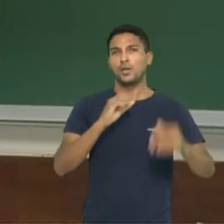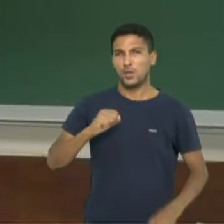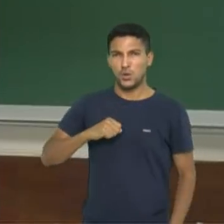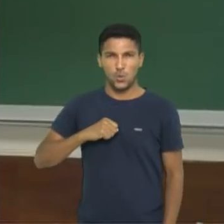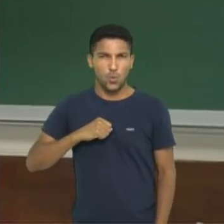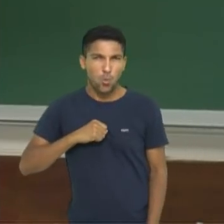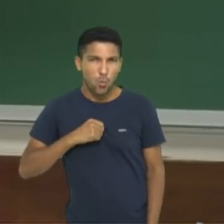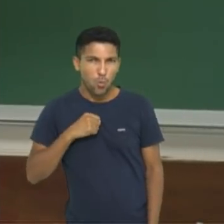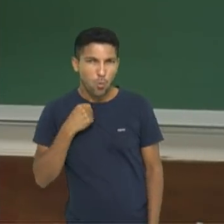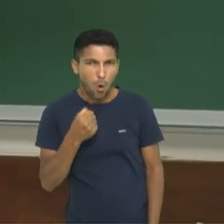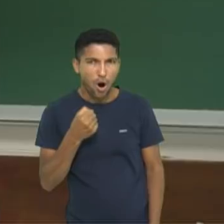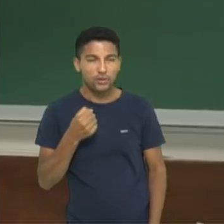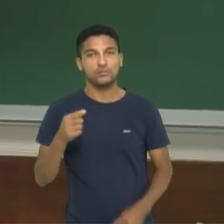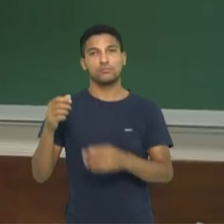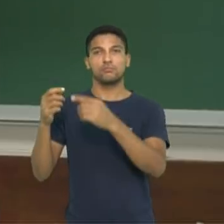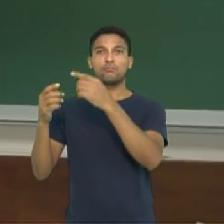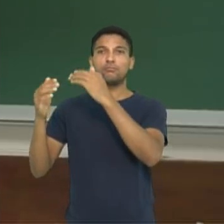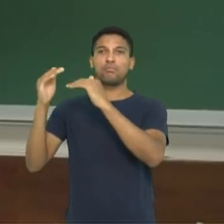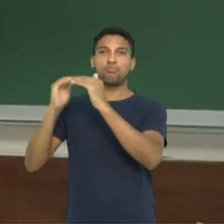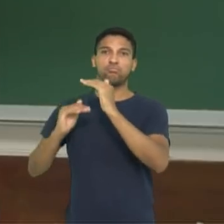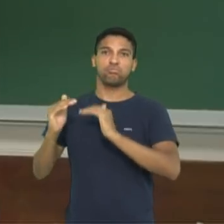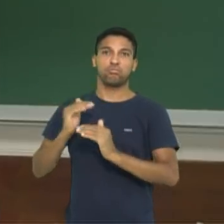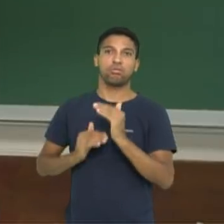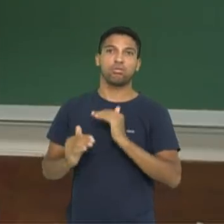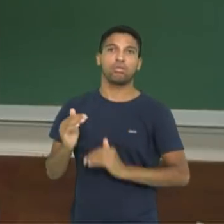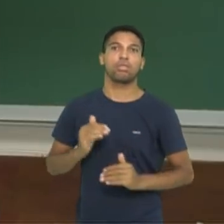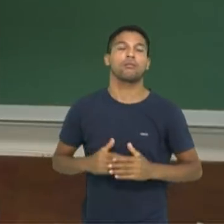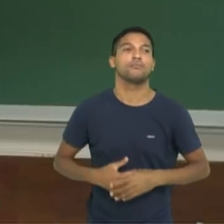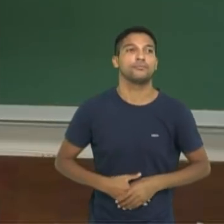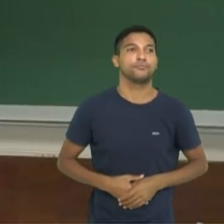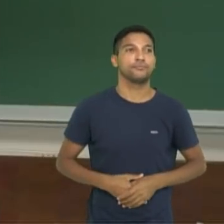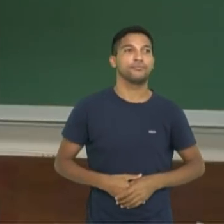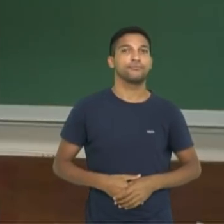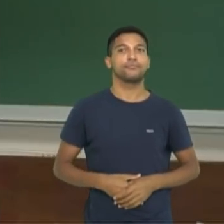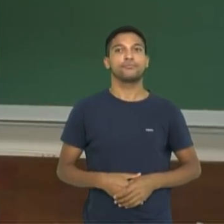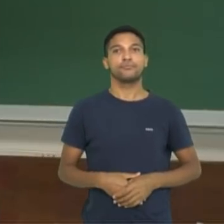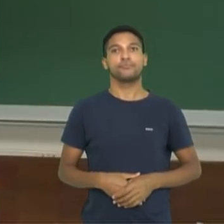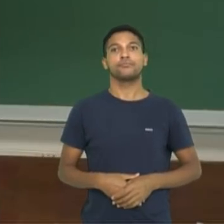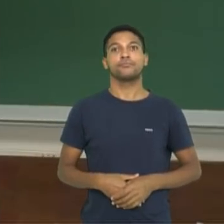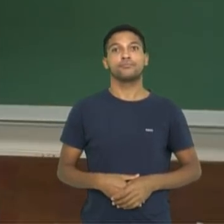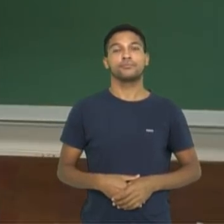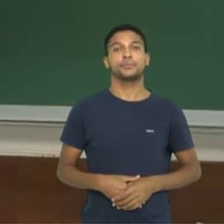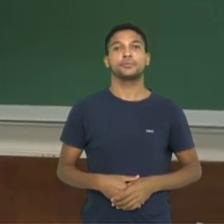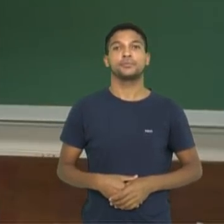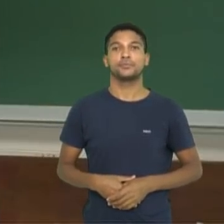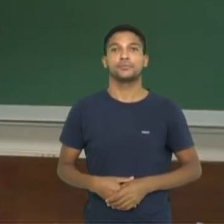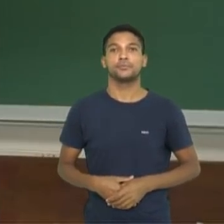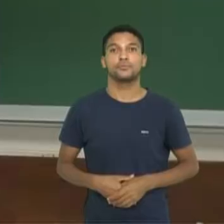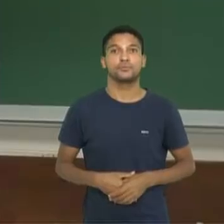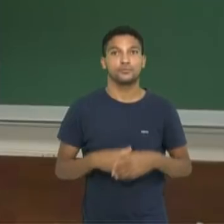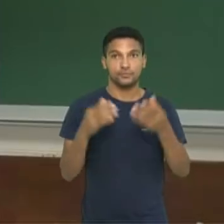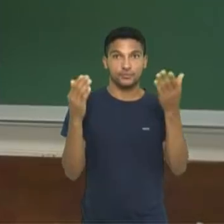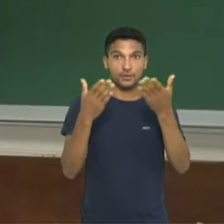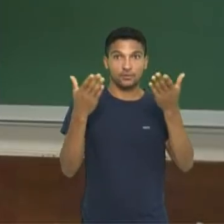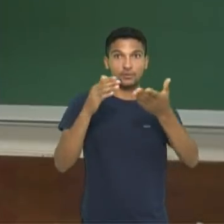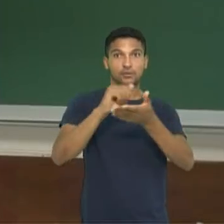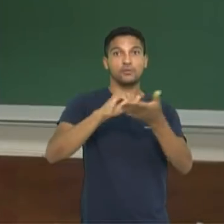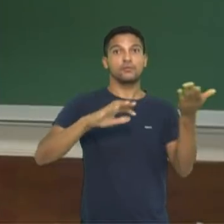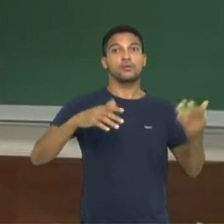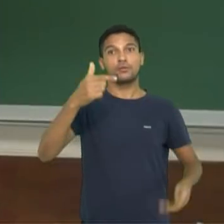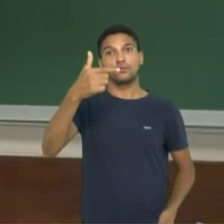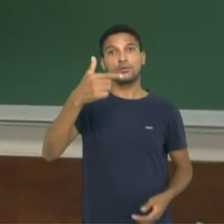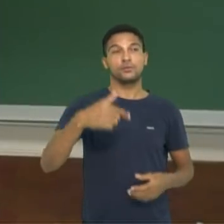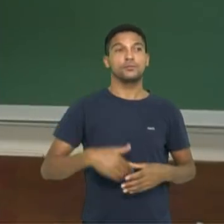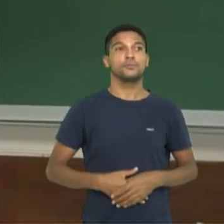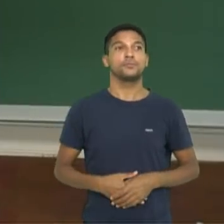duas orações presentes nesse período composto, ok? Muito bem. E agora, para o exercício 2, eu vou